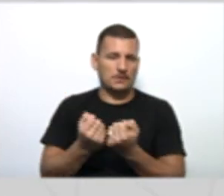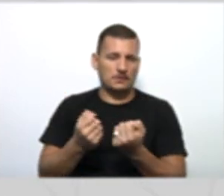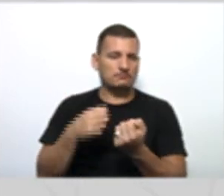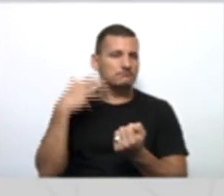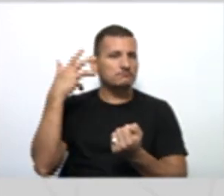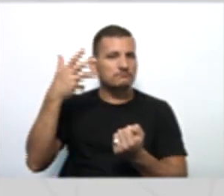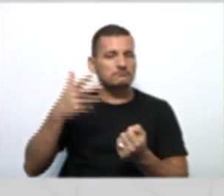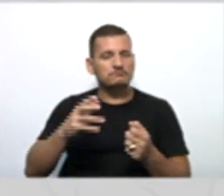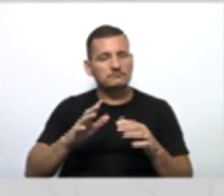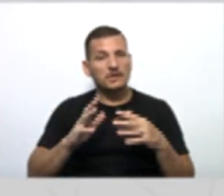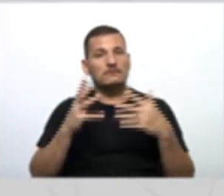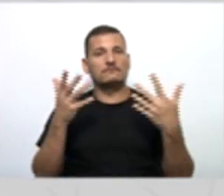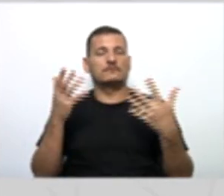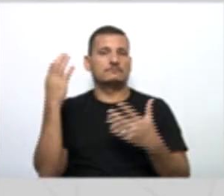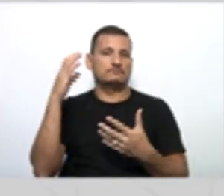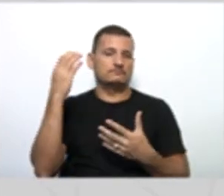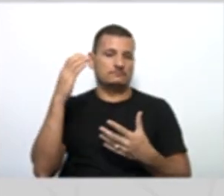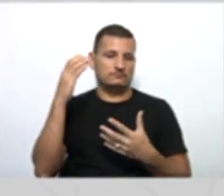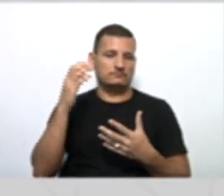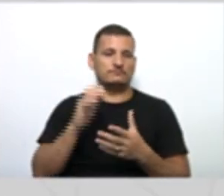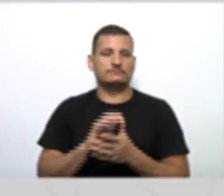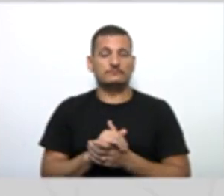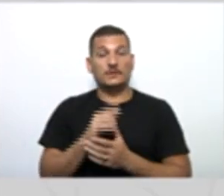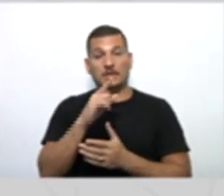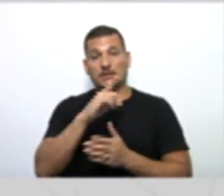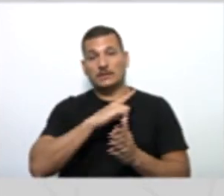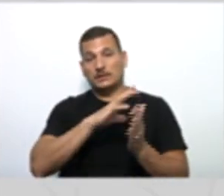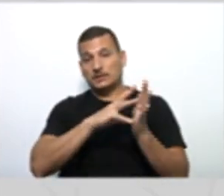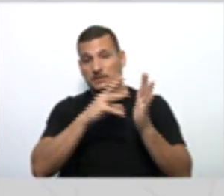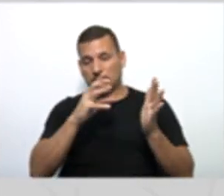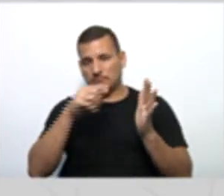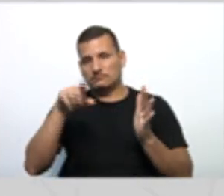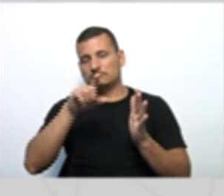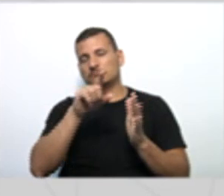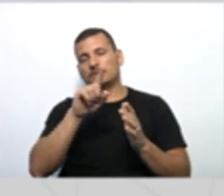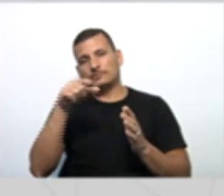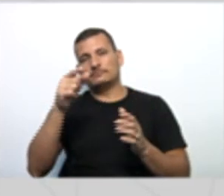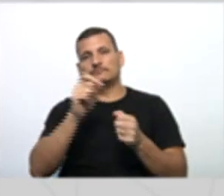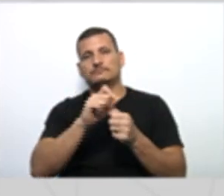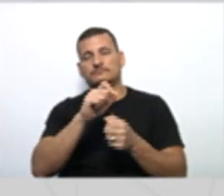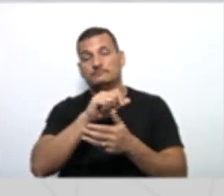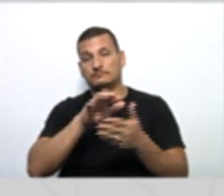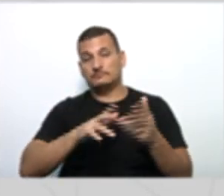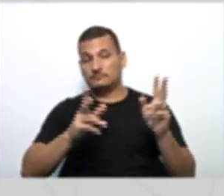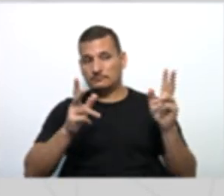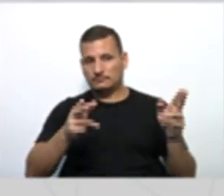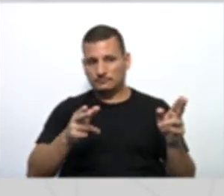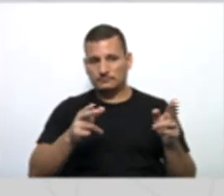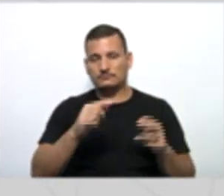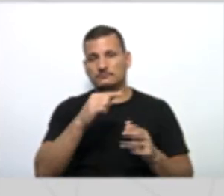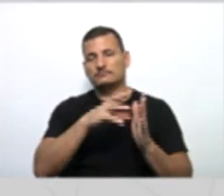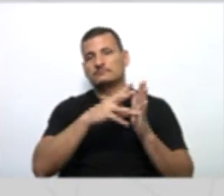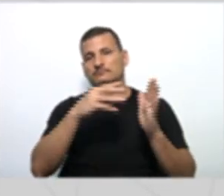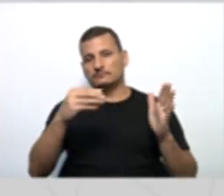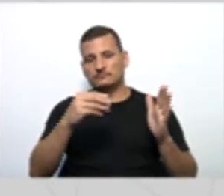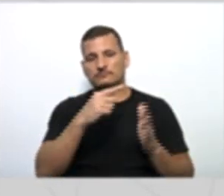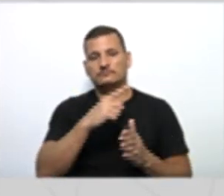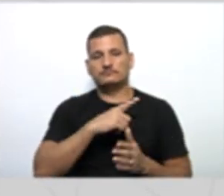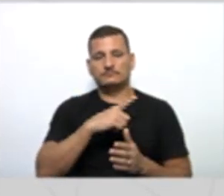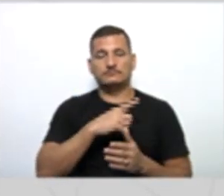também que vocês vão usar para construir a nossa segunda atividade. Aqui é o modelo, então primeiro vem